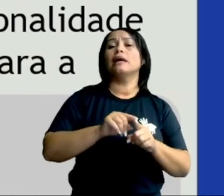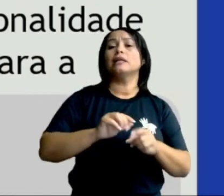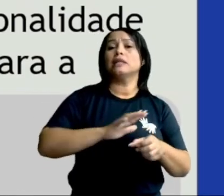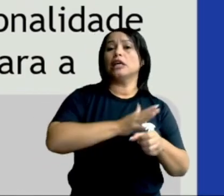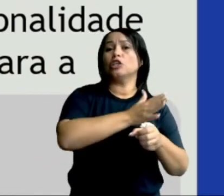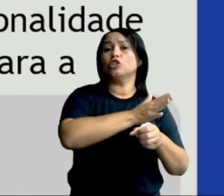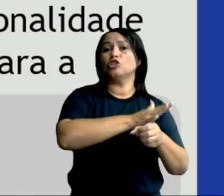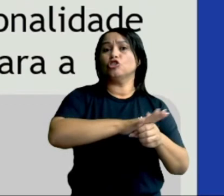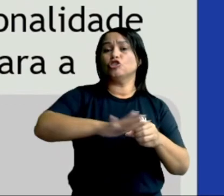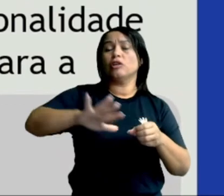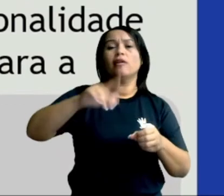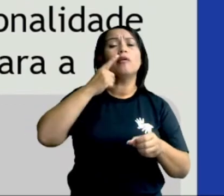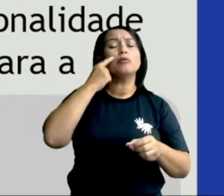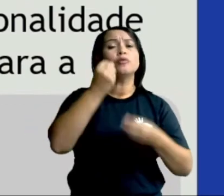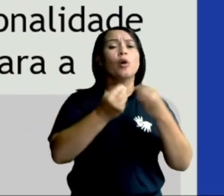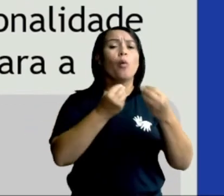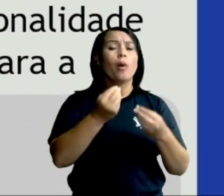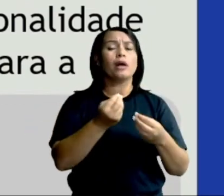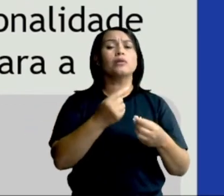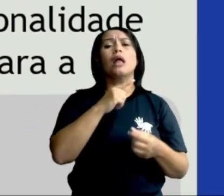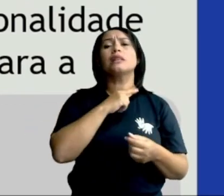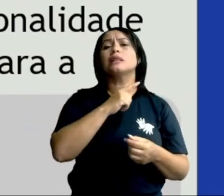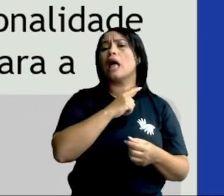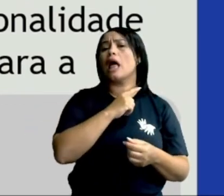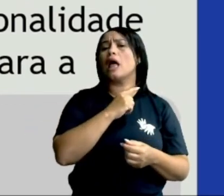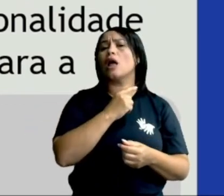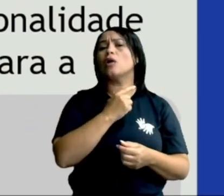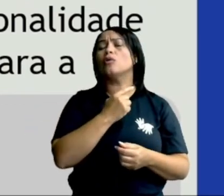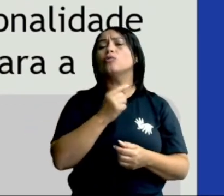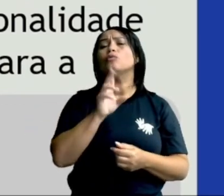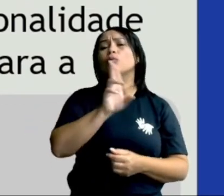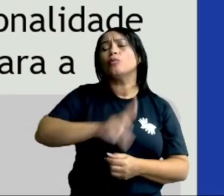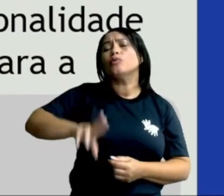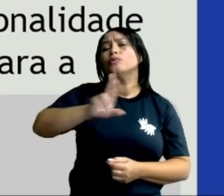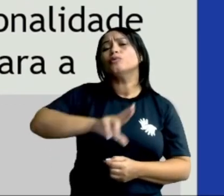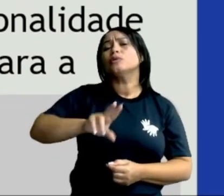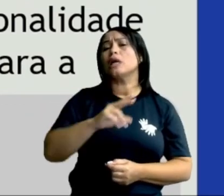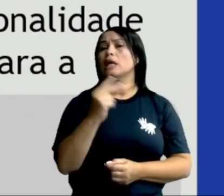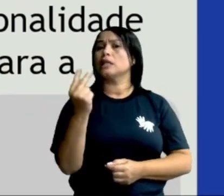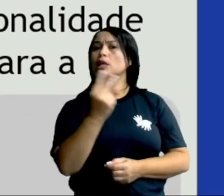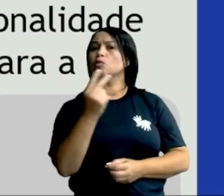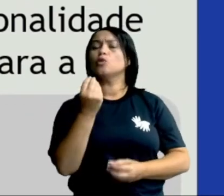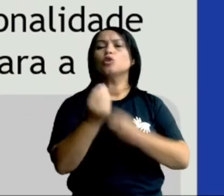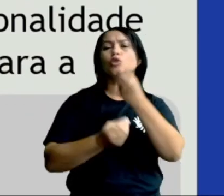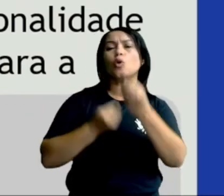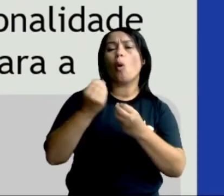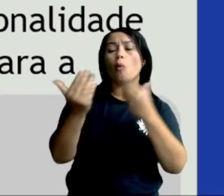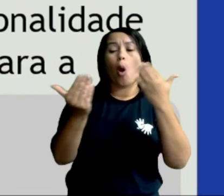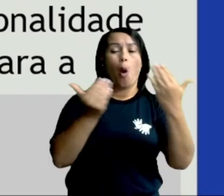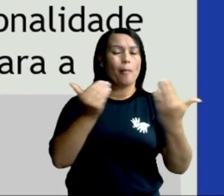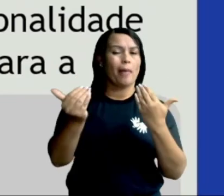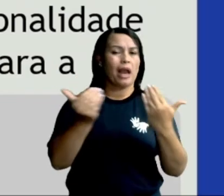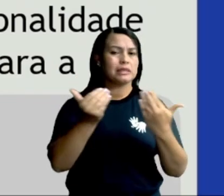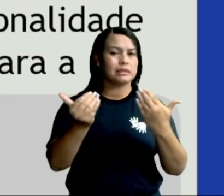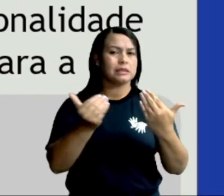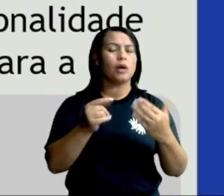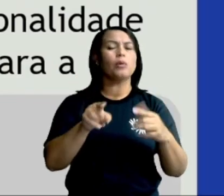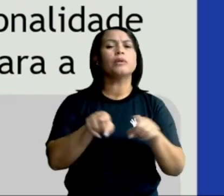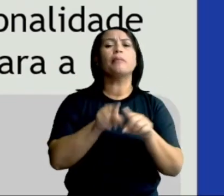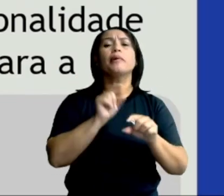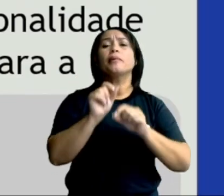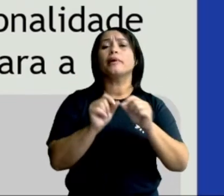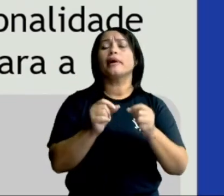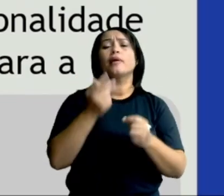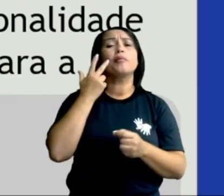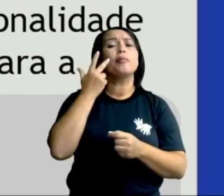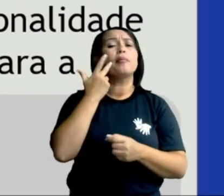o tanque. As duas grandezas são muito utilizadas em situações de comparação. Isto é